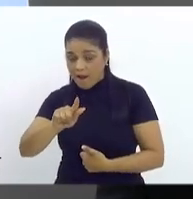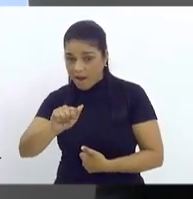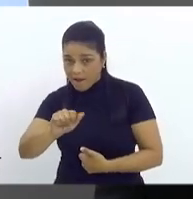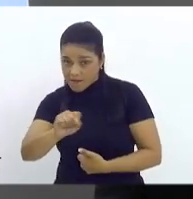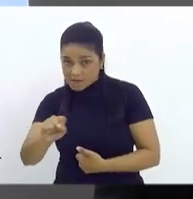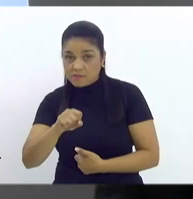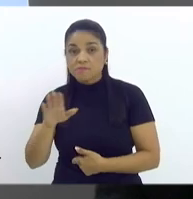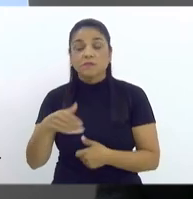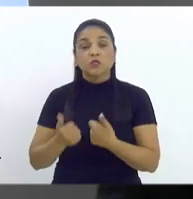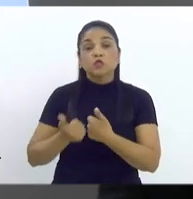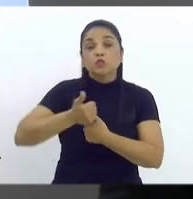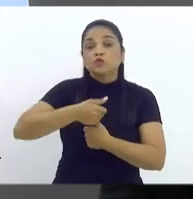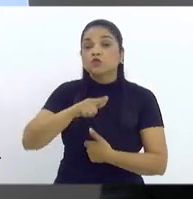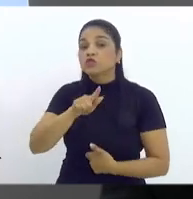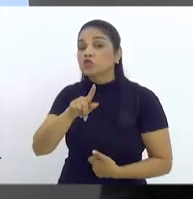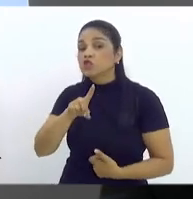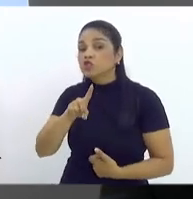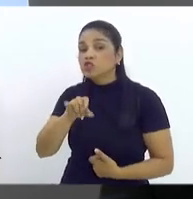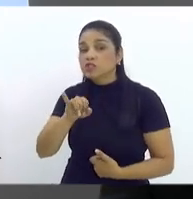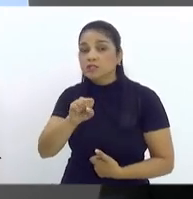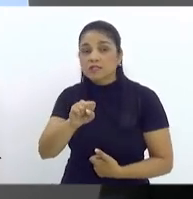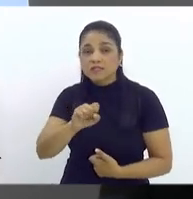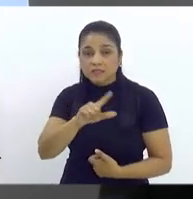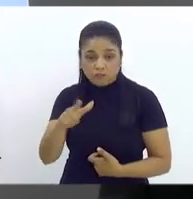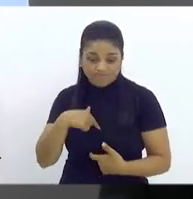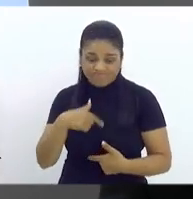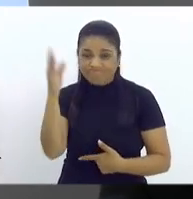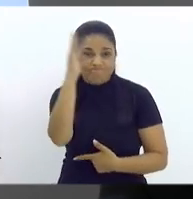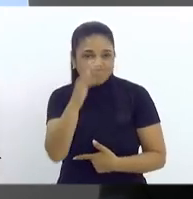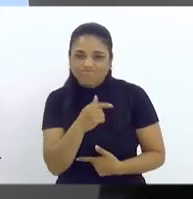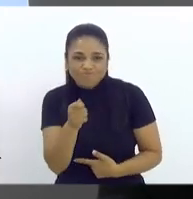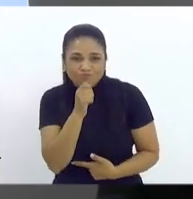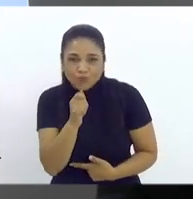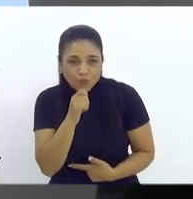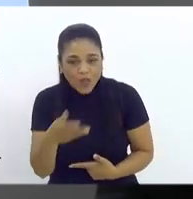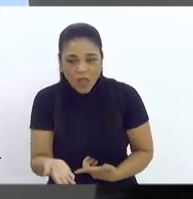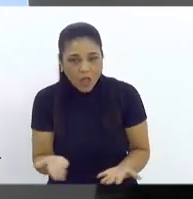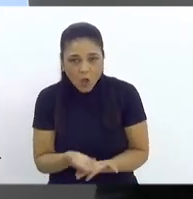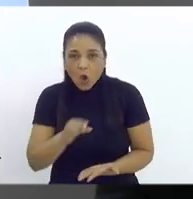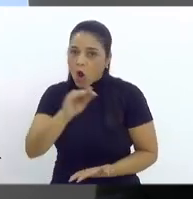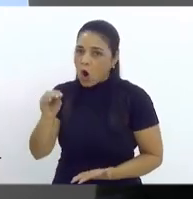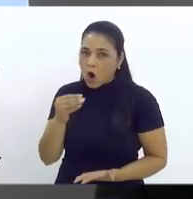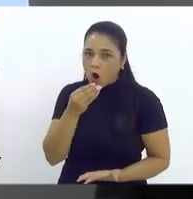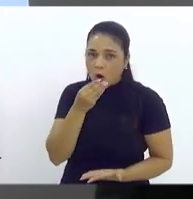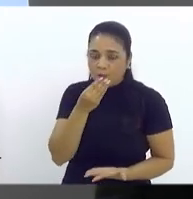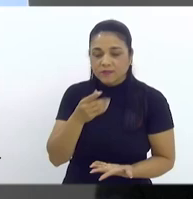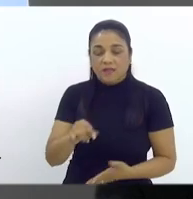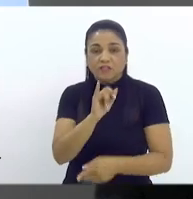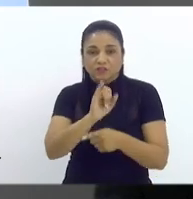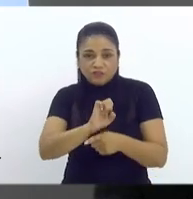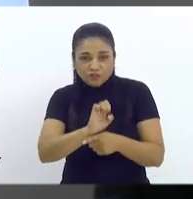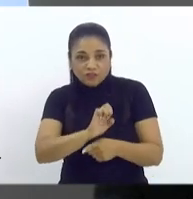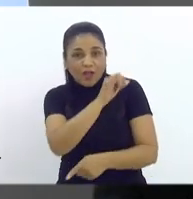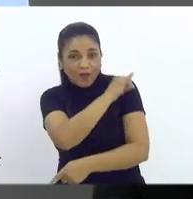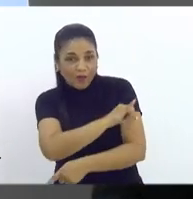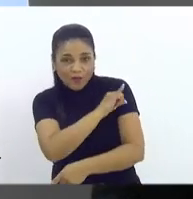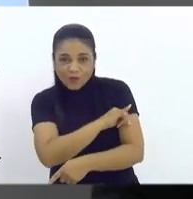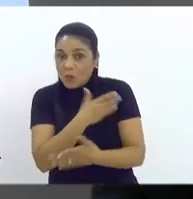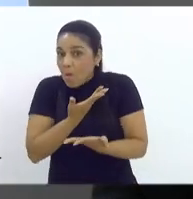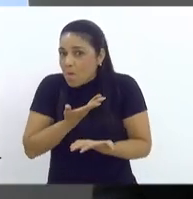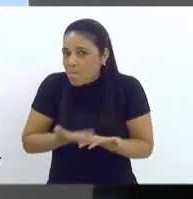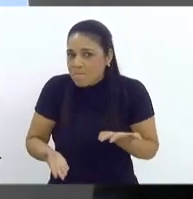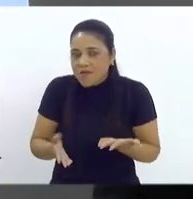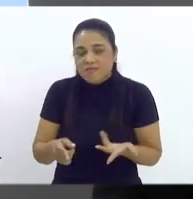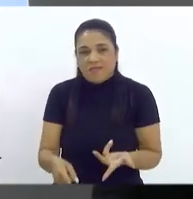Brasil hoje não tem. Então, seria uma oportunidade do Rio de Janeiro não deixar de perder o pioneirismo e